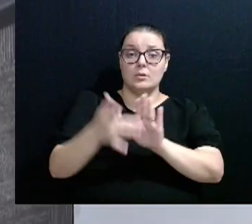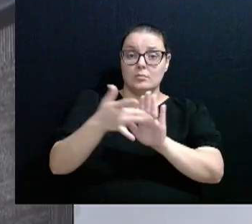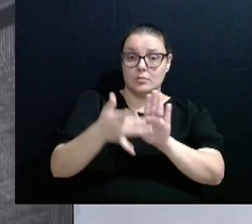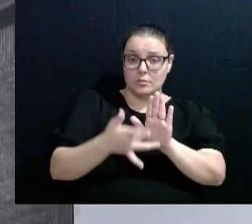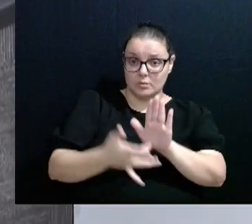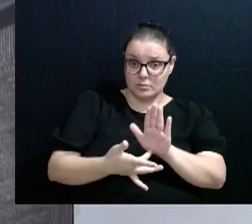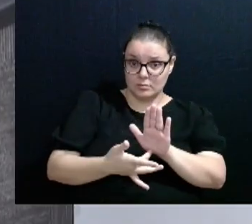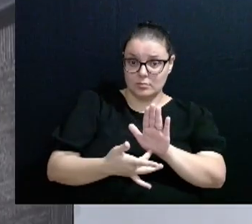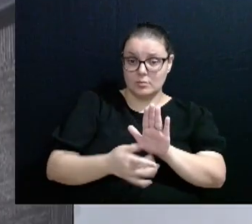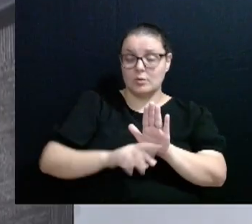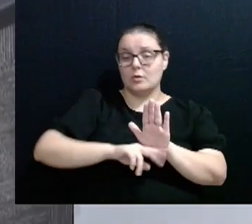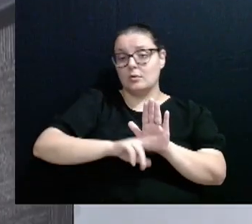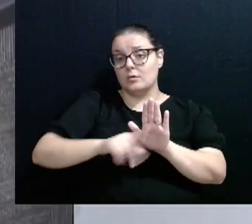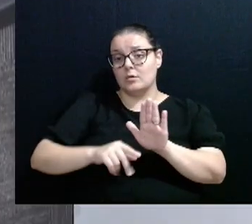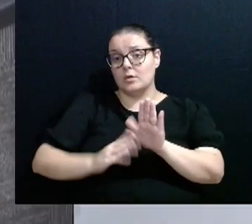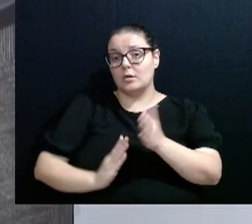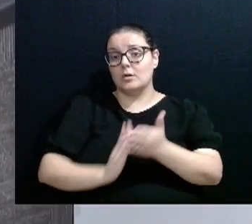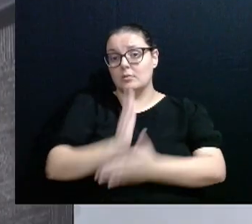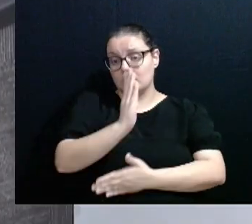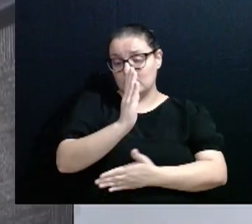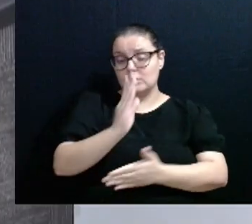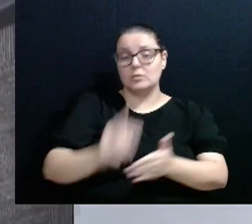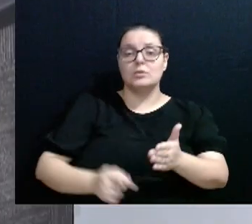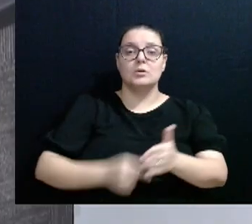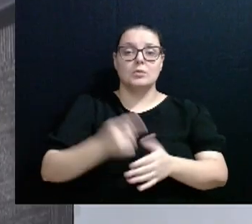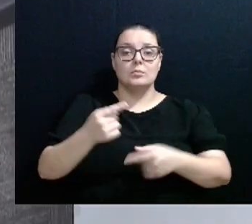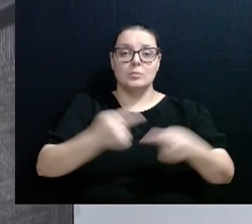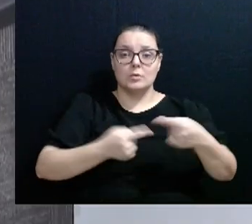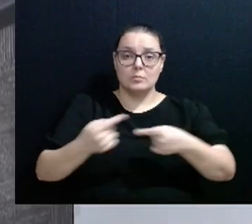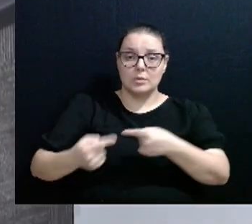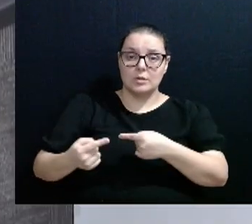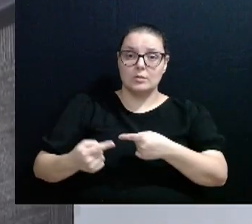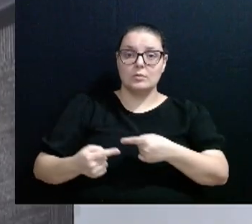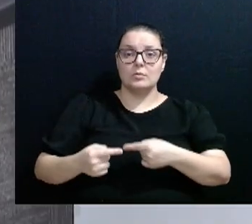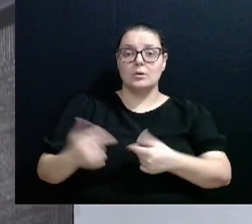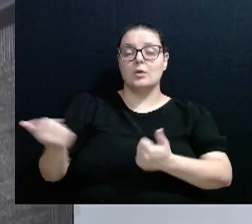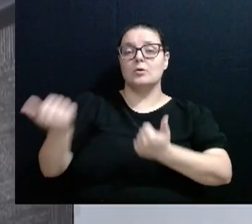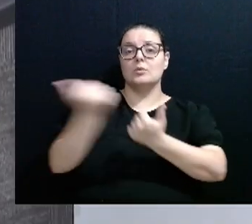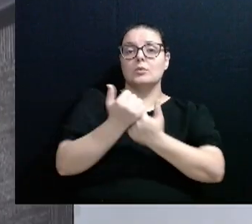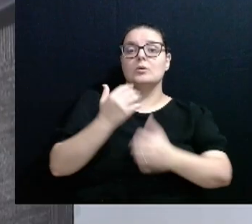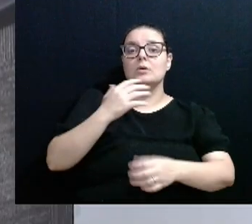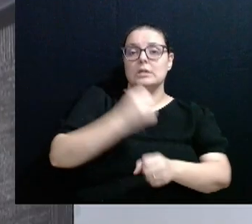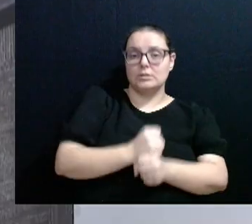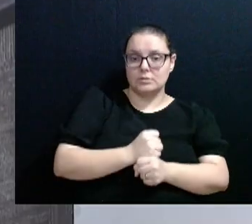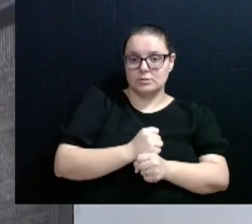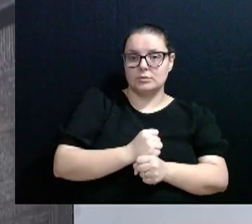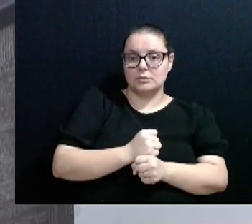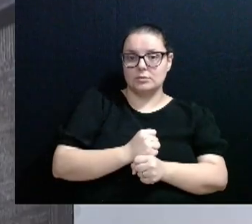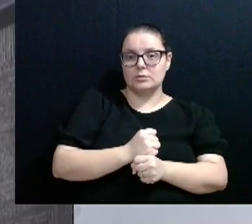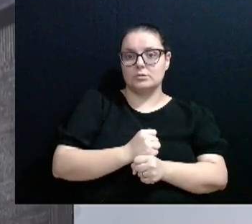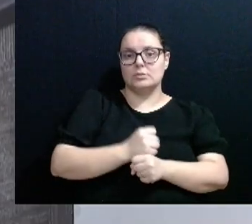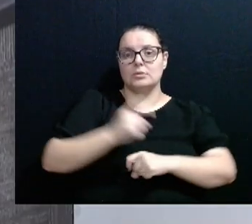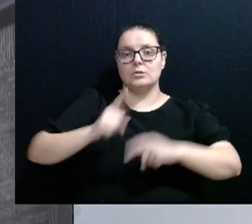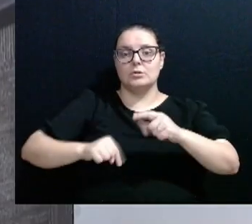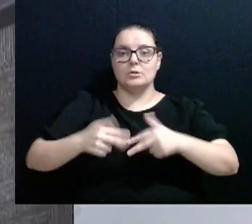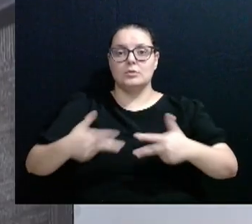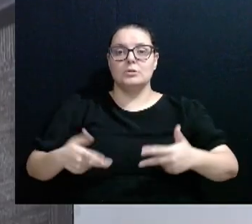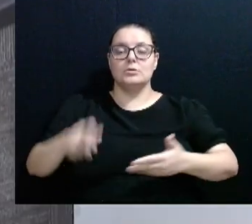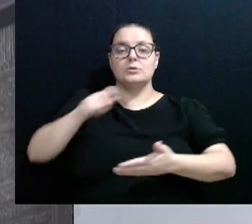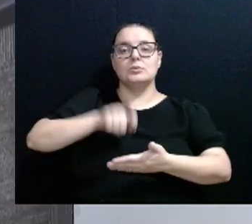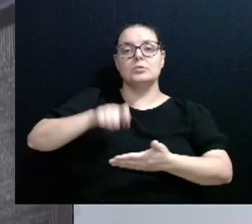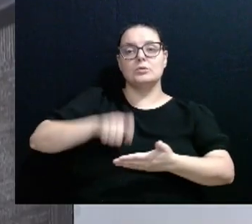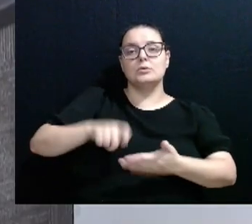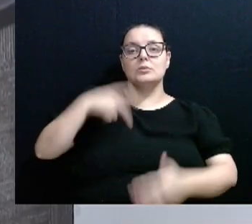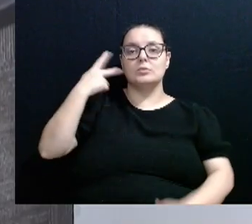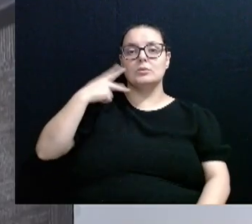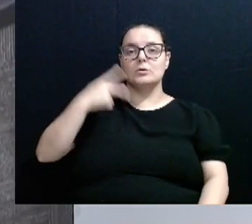deles, aprovado em primeira discussão, é o substitutivo total de uma matéria de autoria do vereador Eduardo